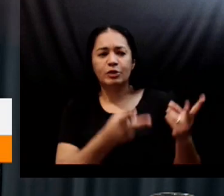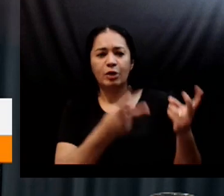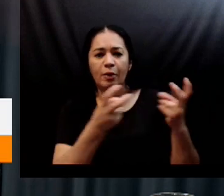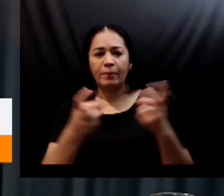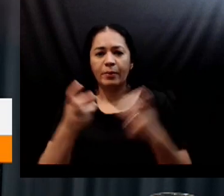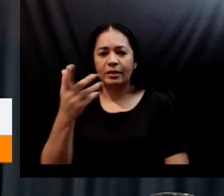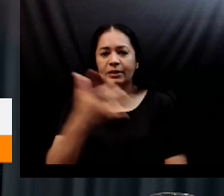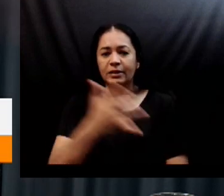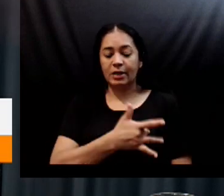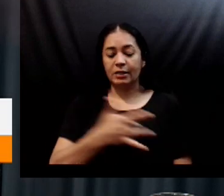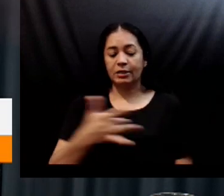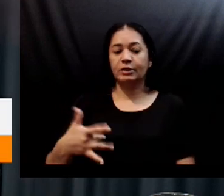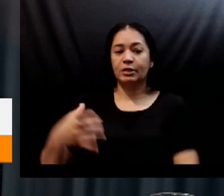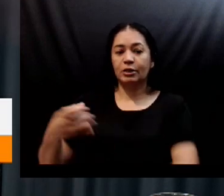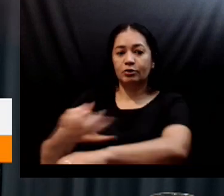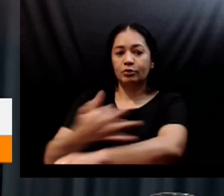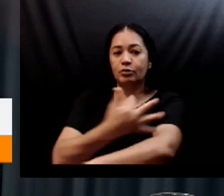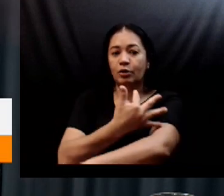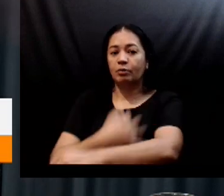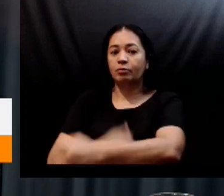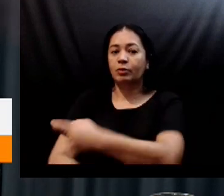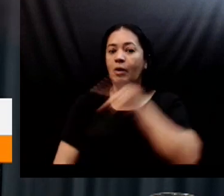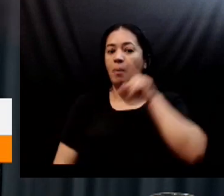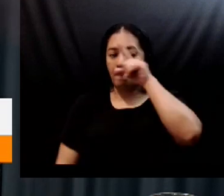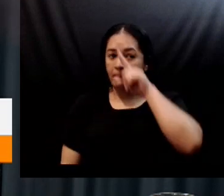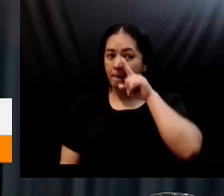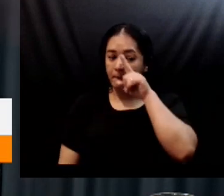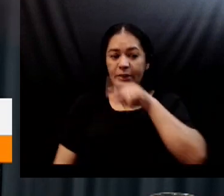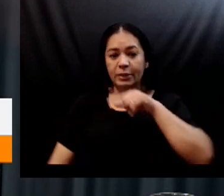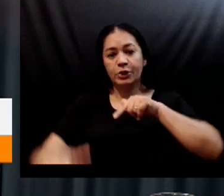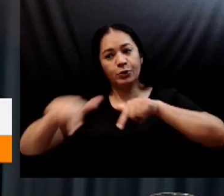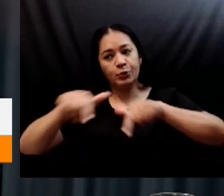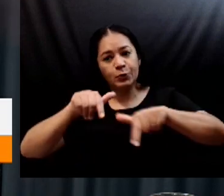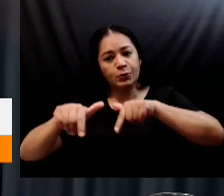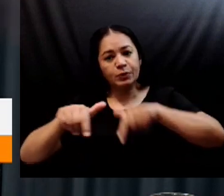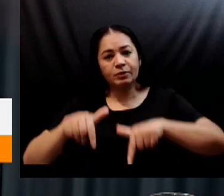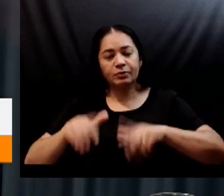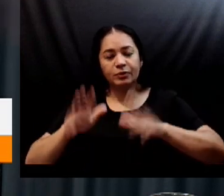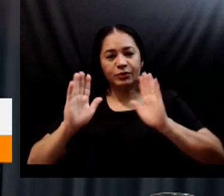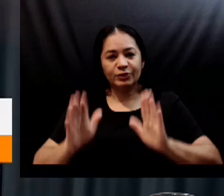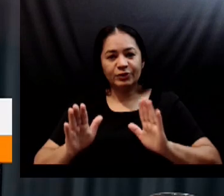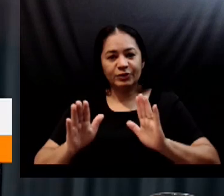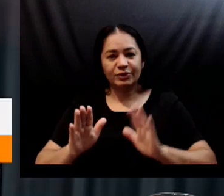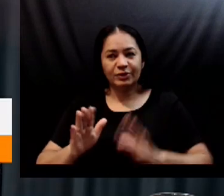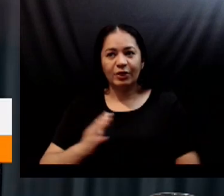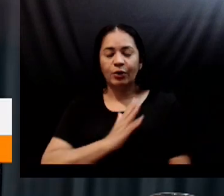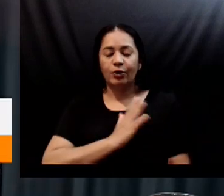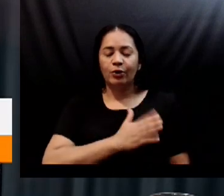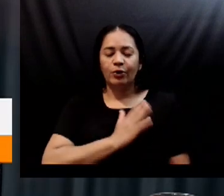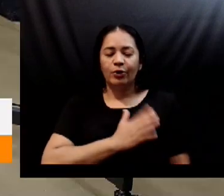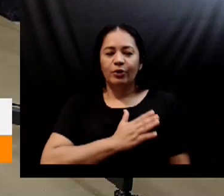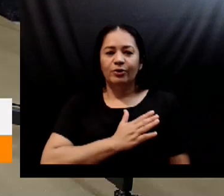como um risco ocupacional. Isso é assim, dá um quentinho no nosso coração como psicóloga. super.